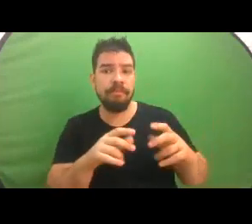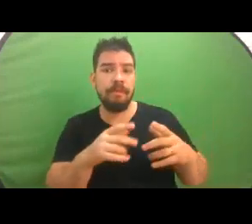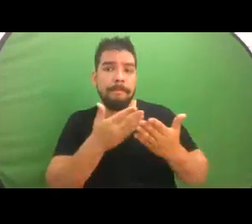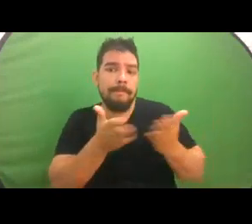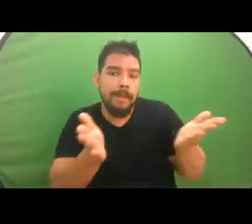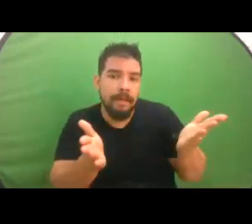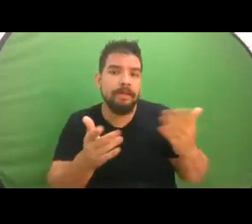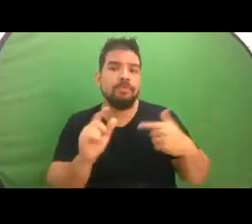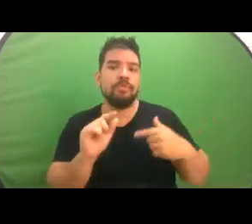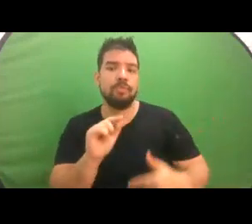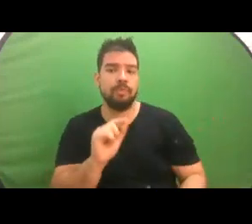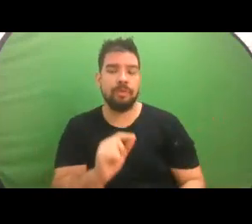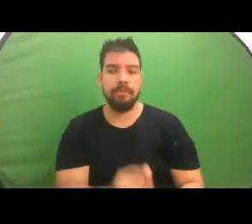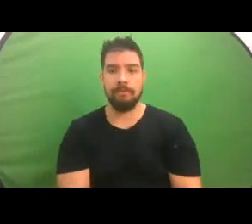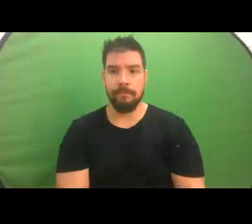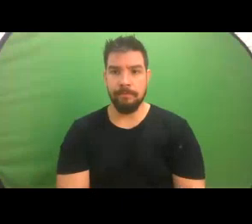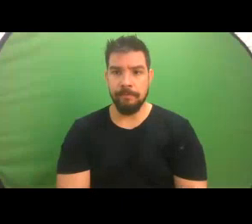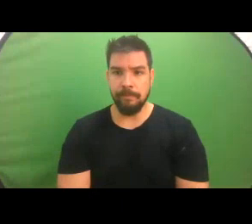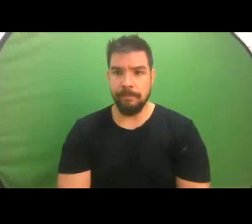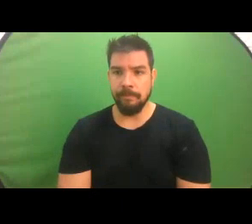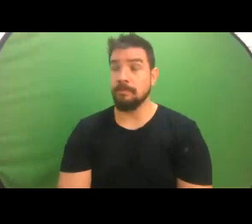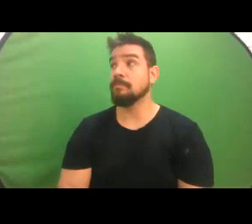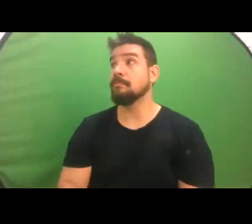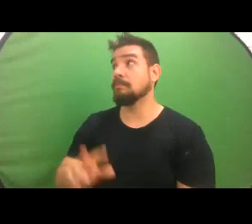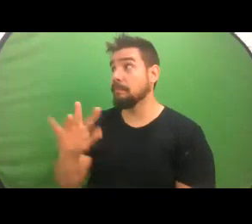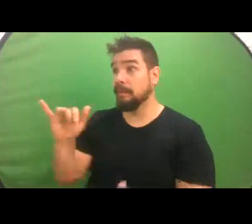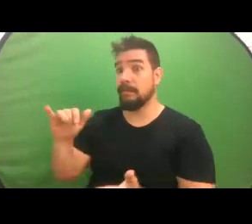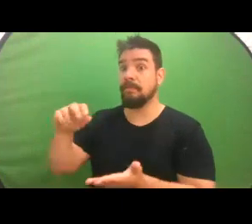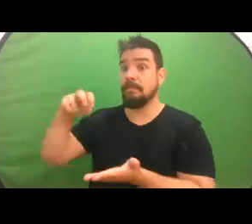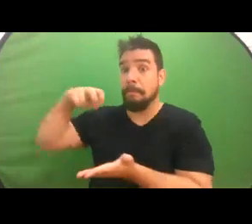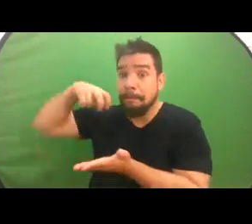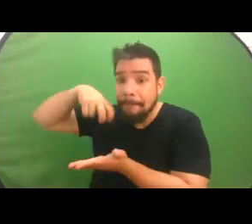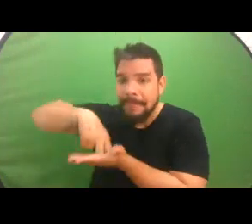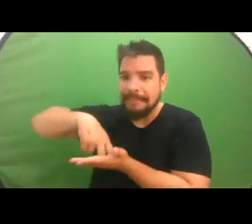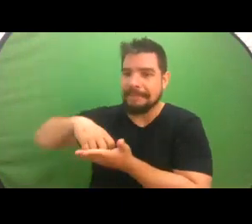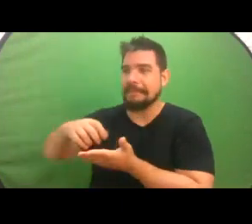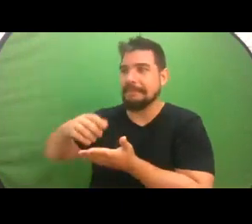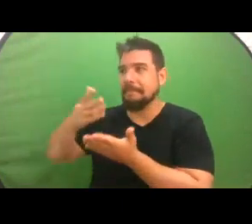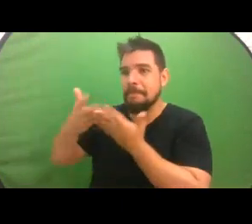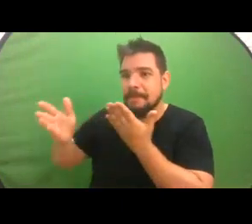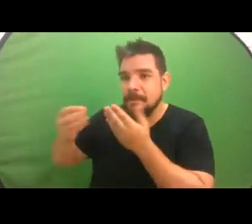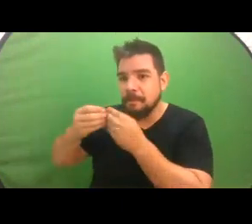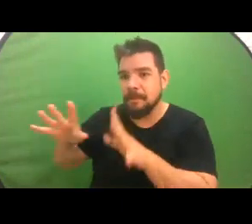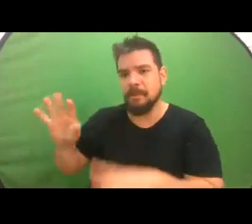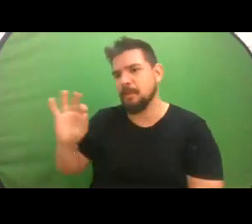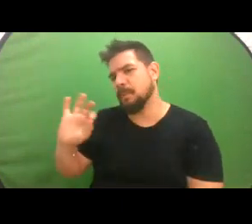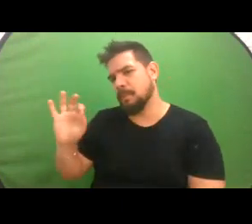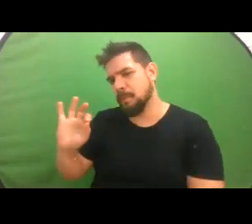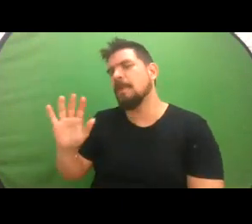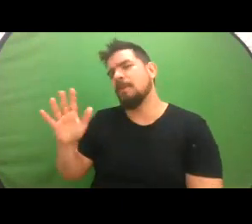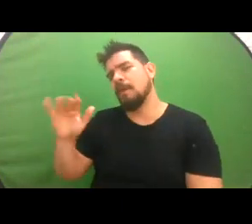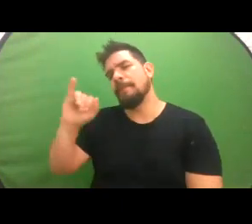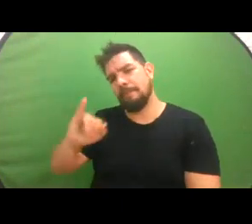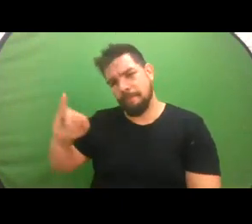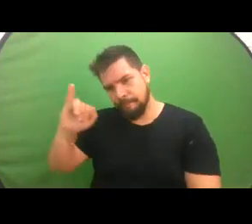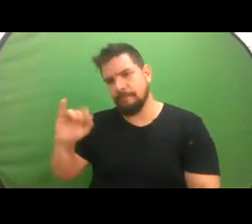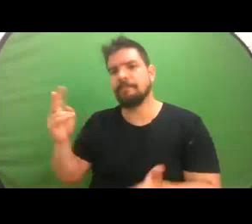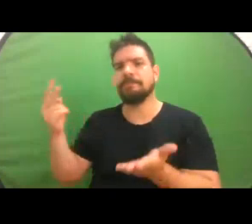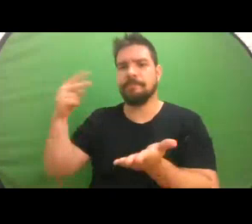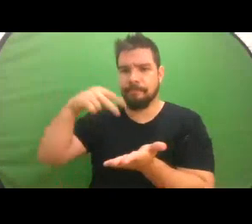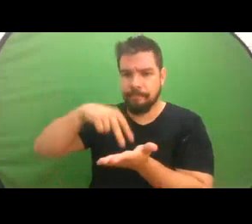perder, na verdade, né? Não, uma sanção, uma penalidade, não tem, né? É importante que vocês venham para